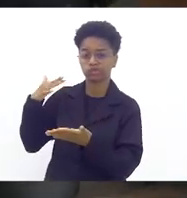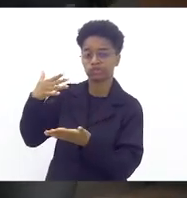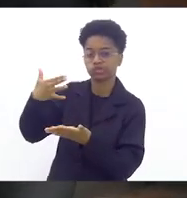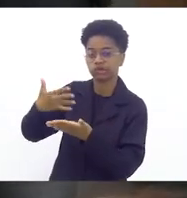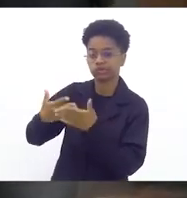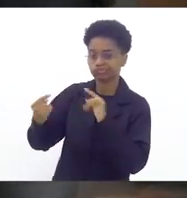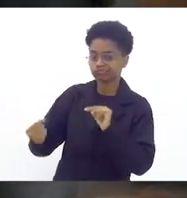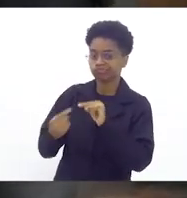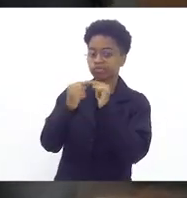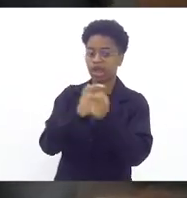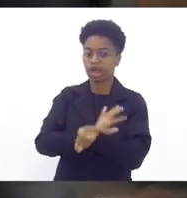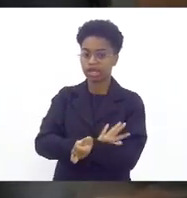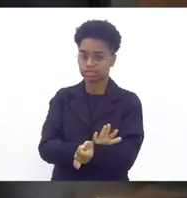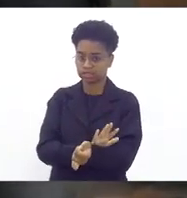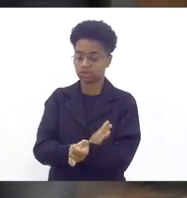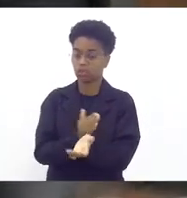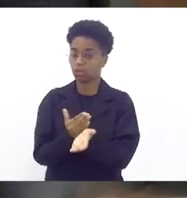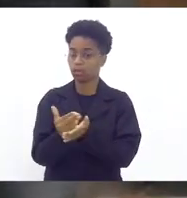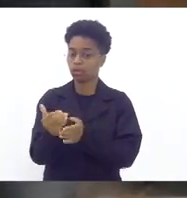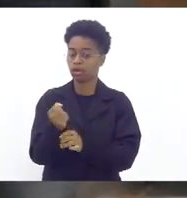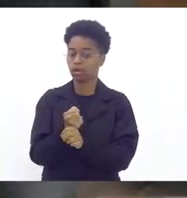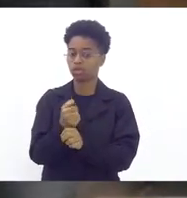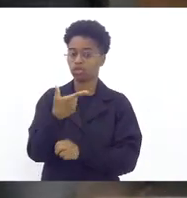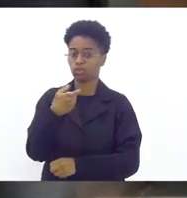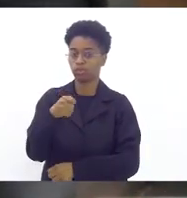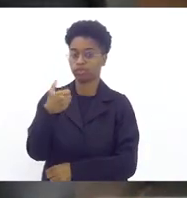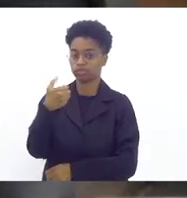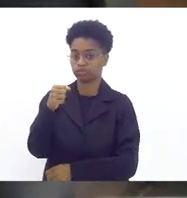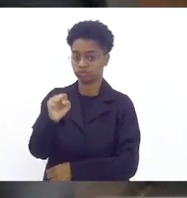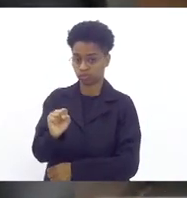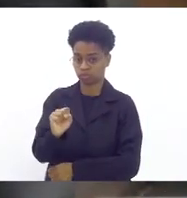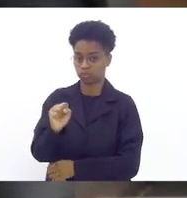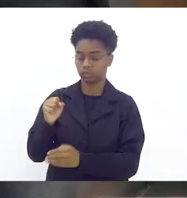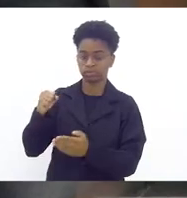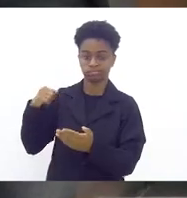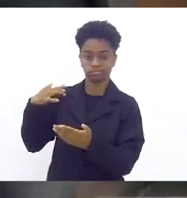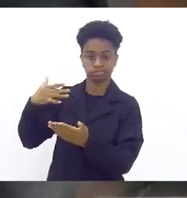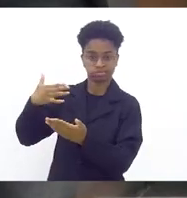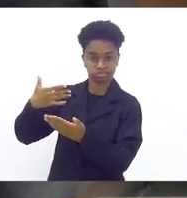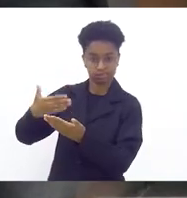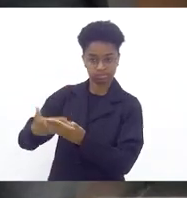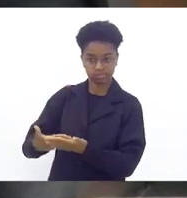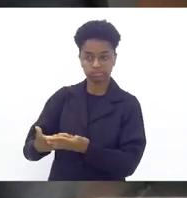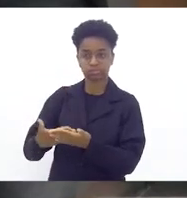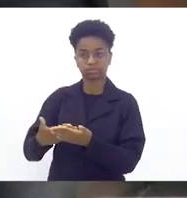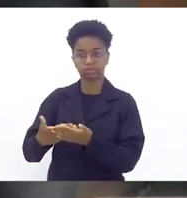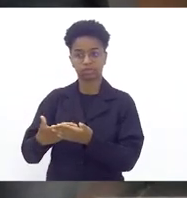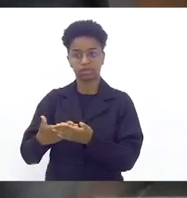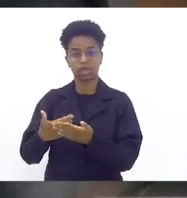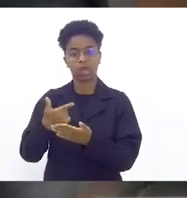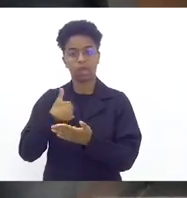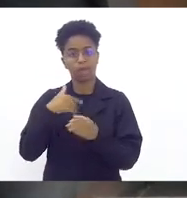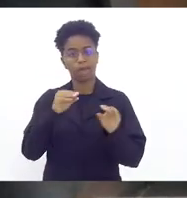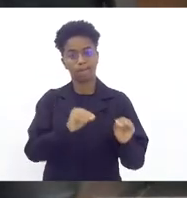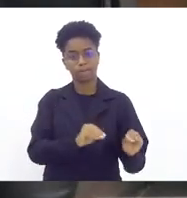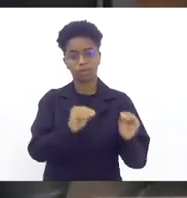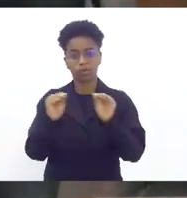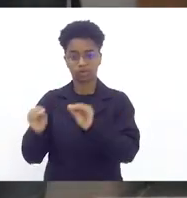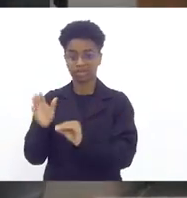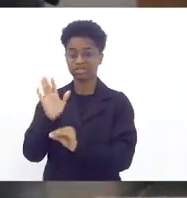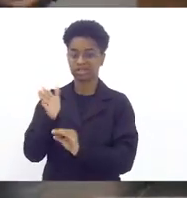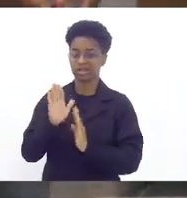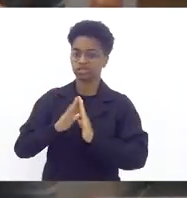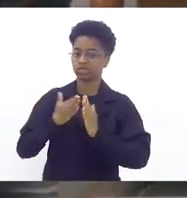meu filho a partir do ano de 2018. E, de lá para cá, eu já o mudei de escola três